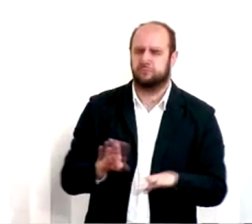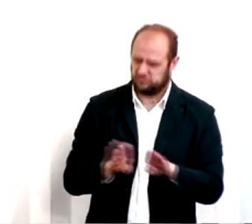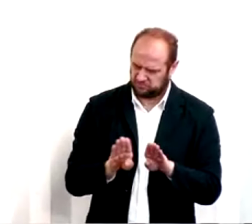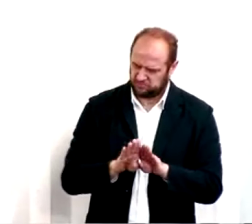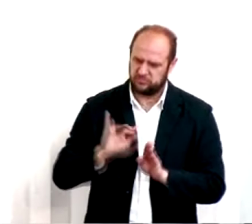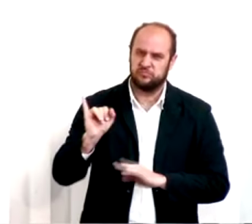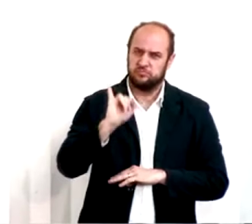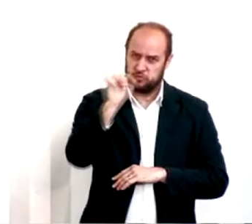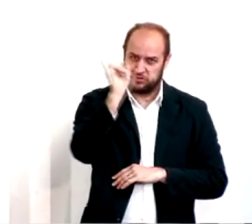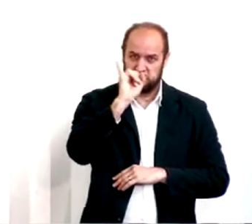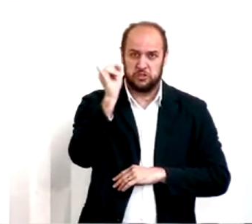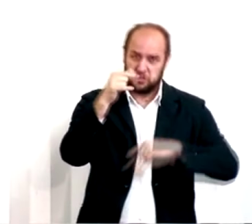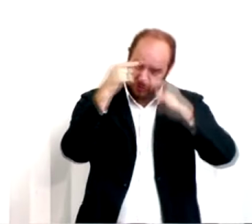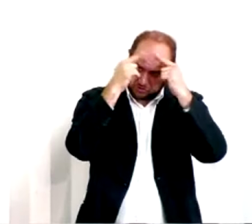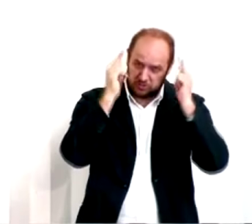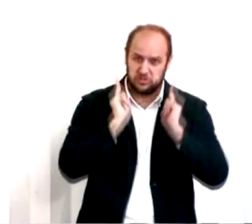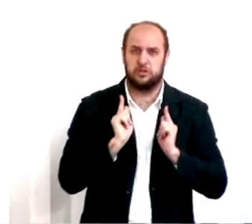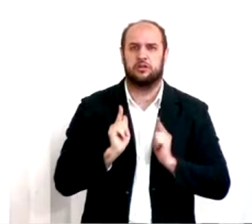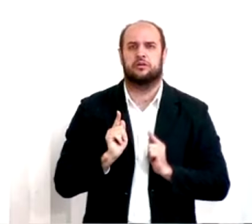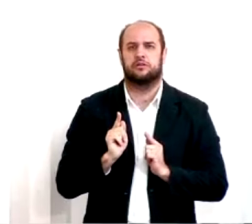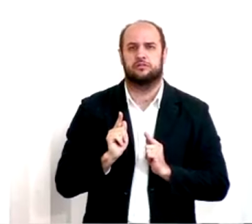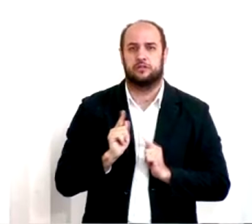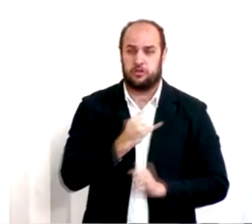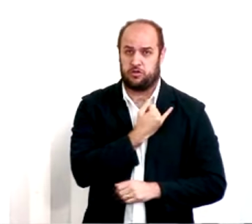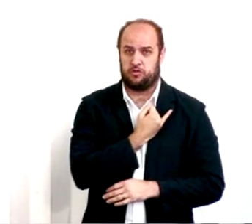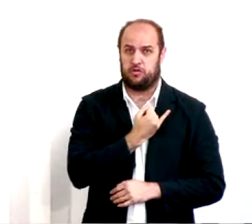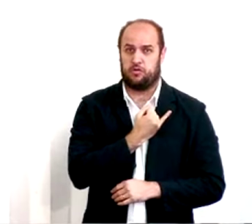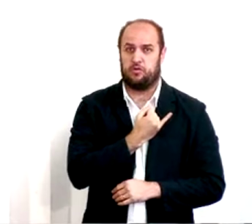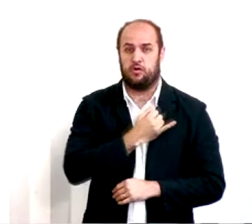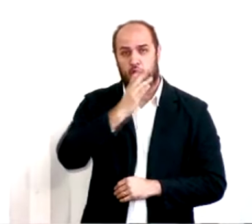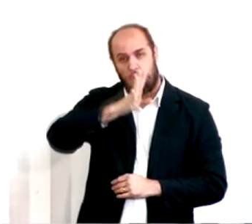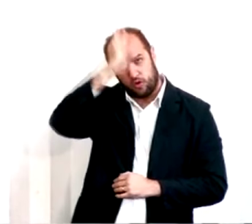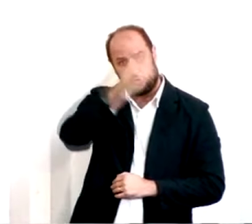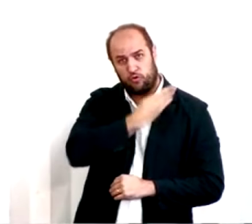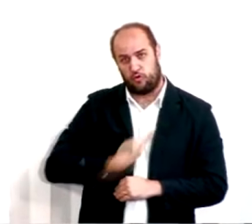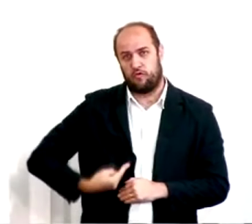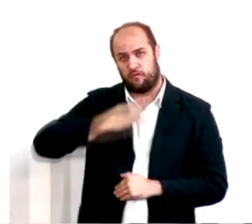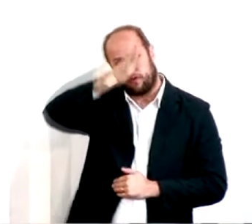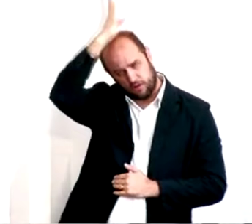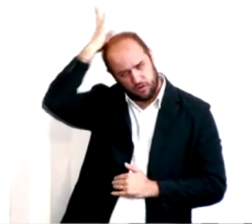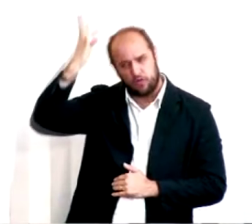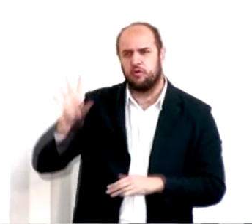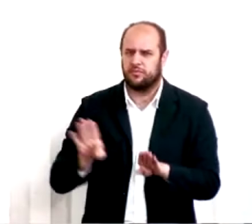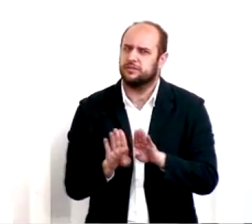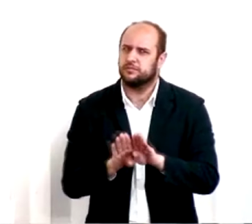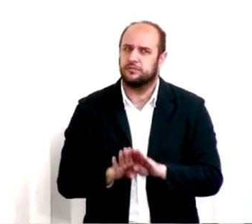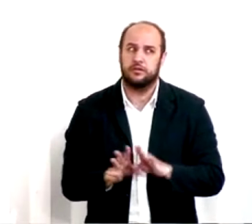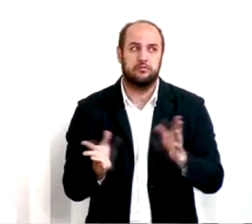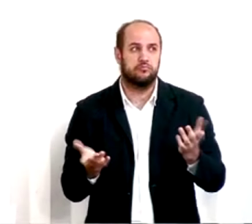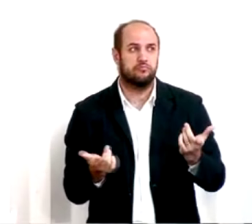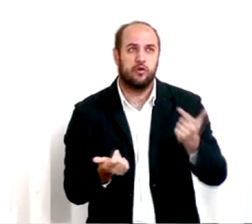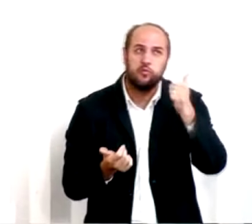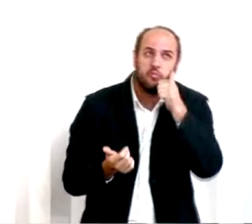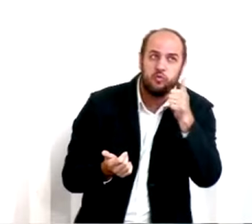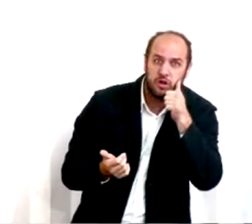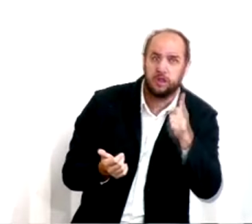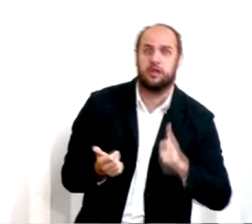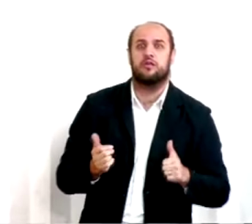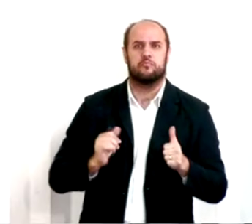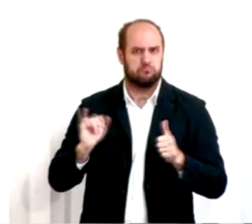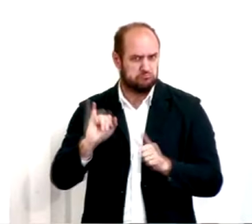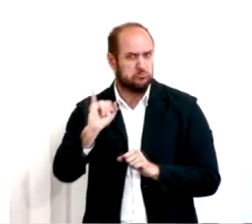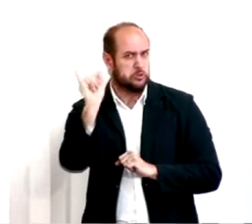decreta aquele que era governador de roma é encontramos outras pessoas também como as mulheres nobres de tessalônica